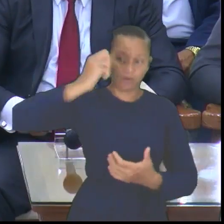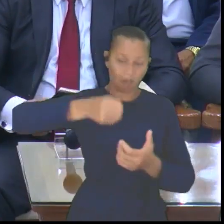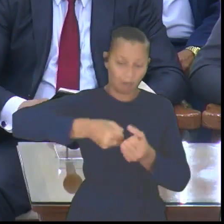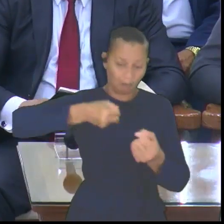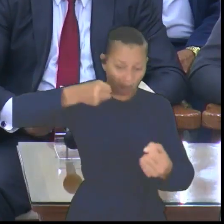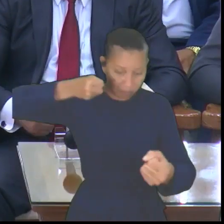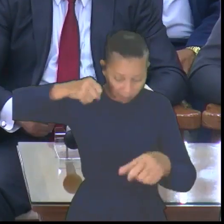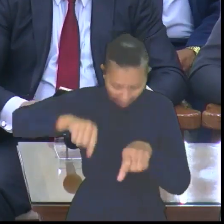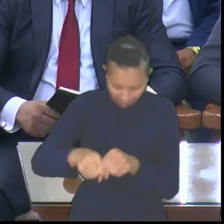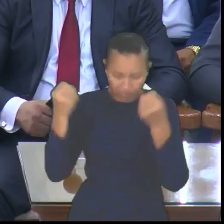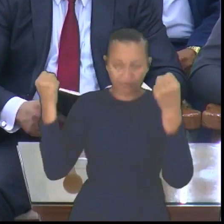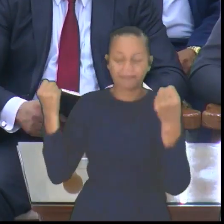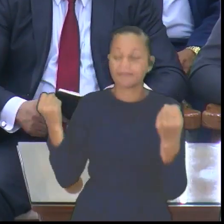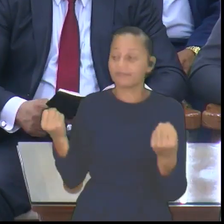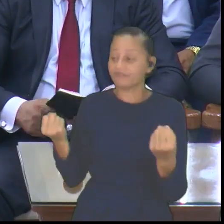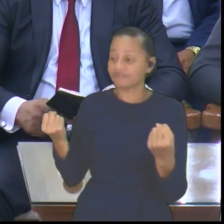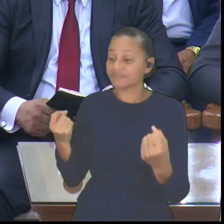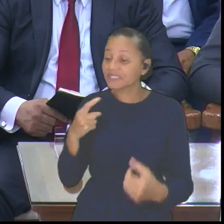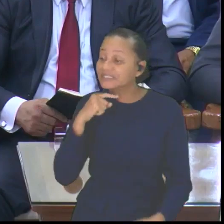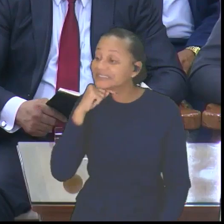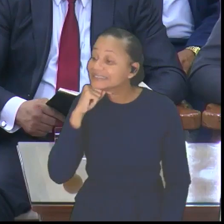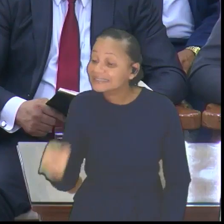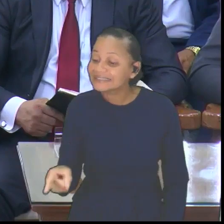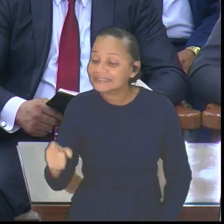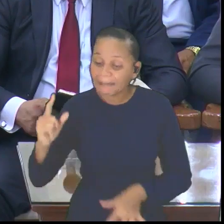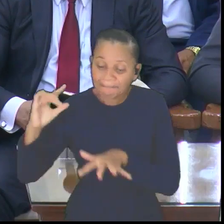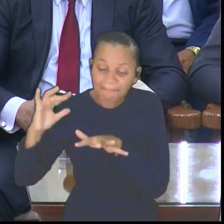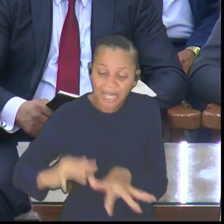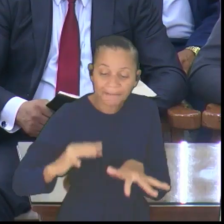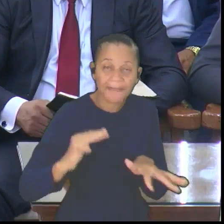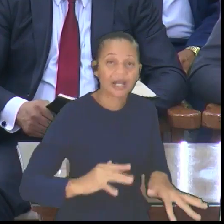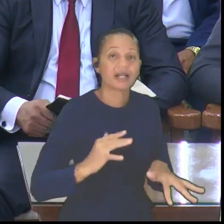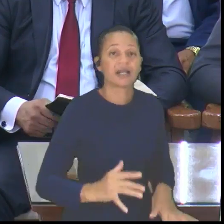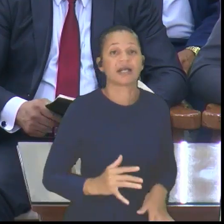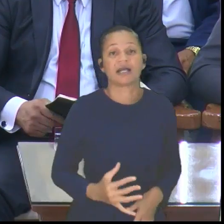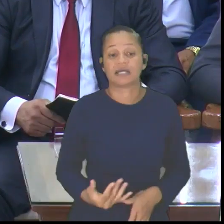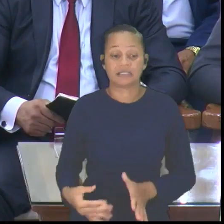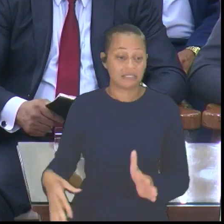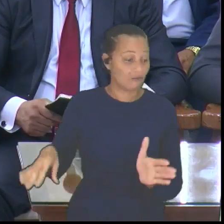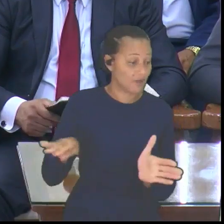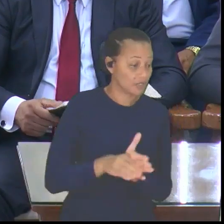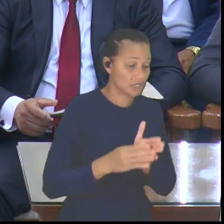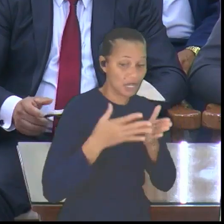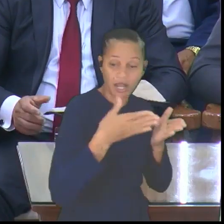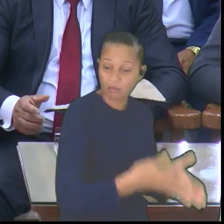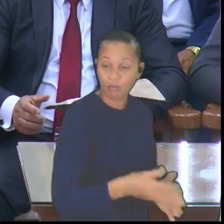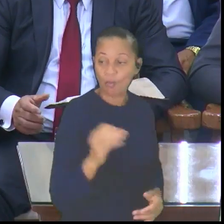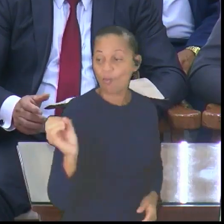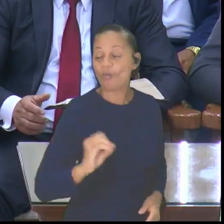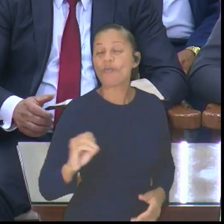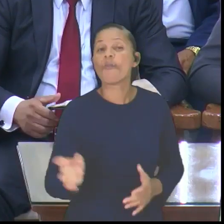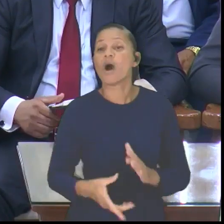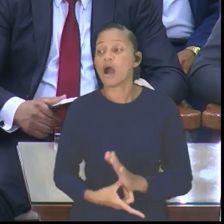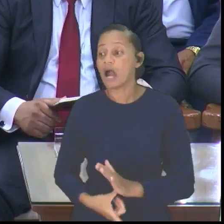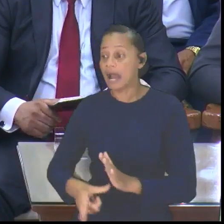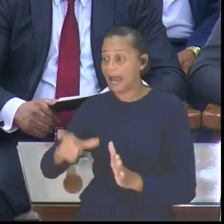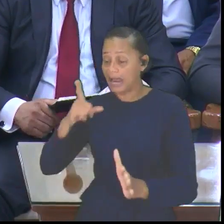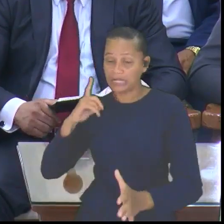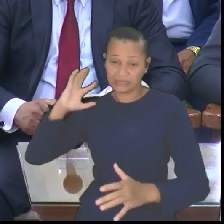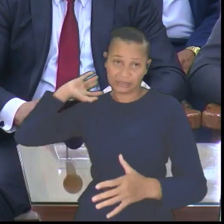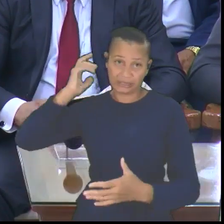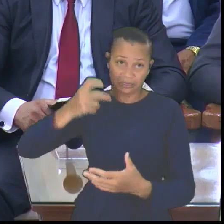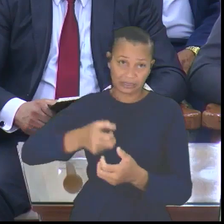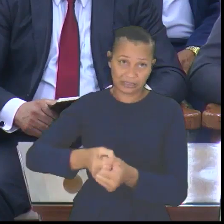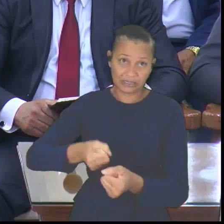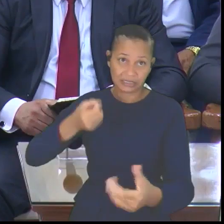já. Para nem sair daí. Nem vai chegar lá. Mas antes que ele lance, eu